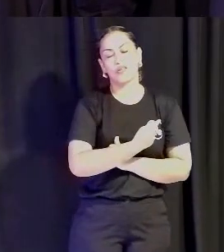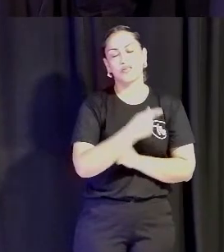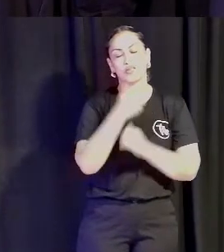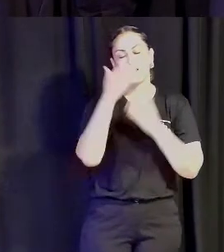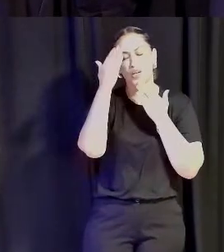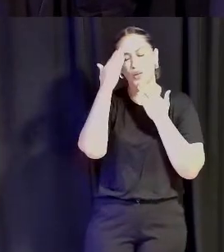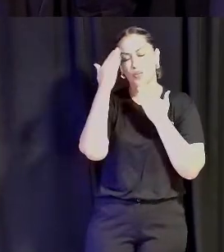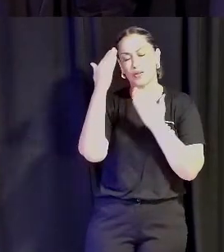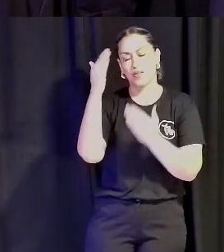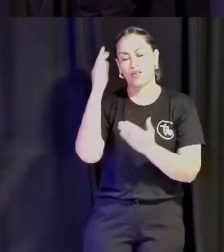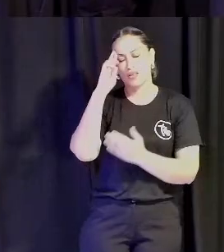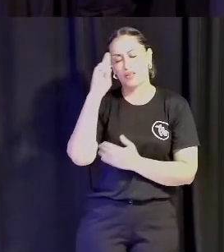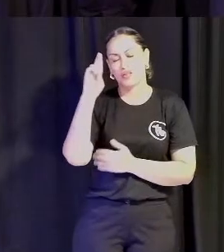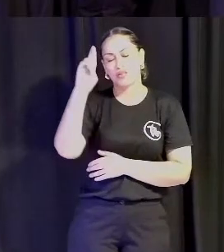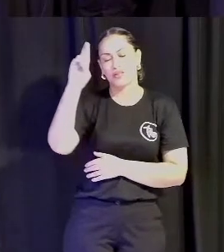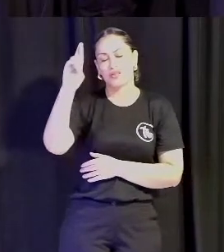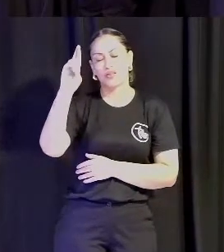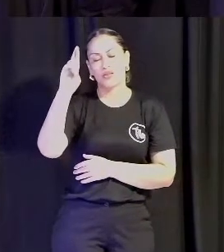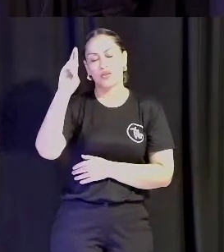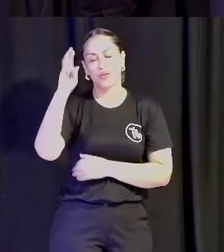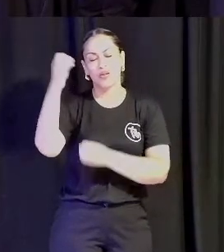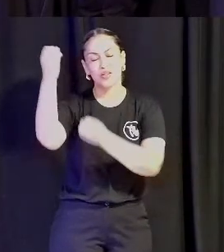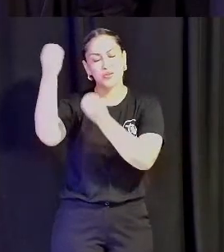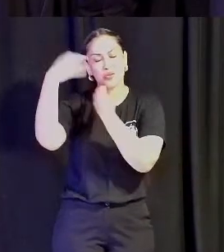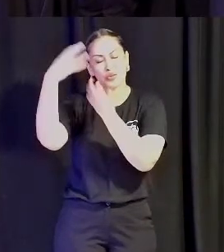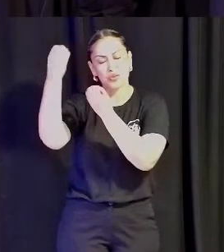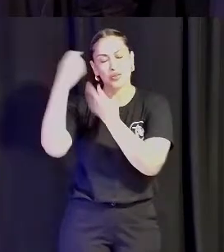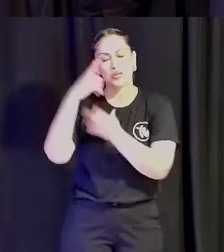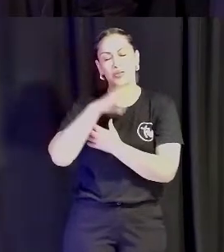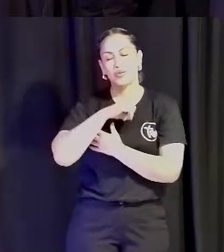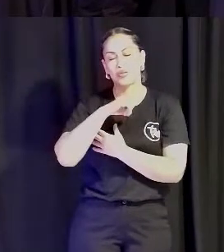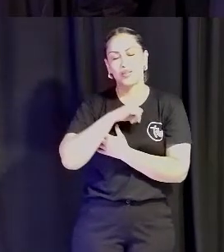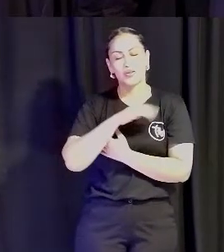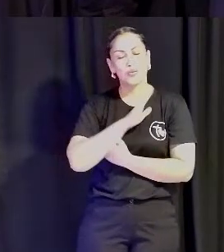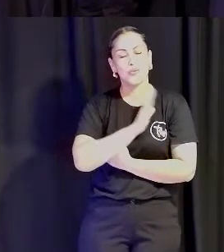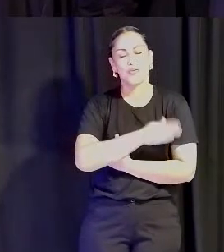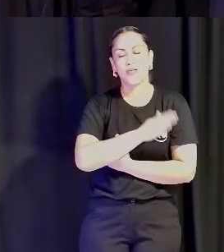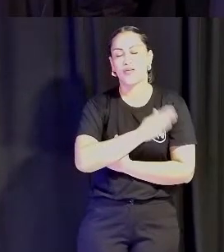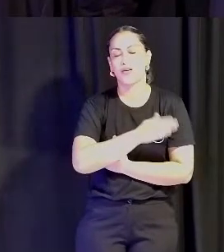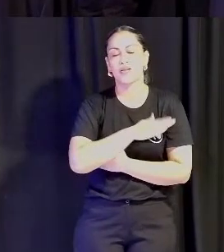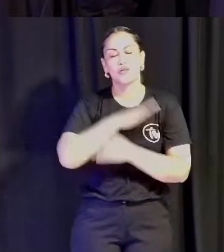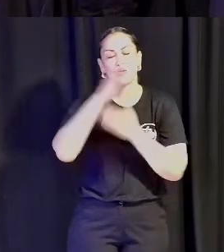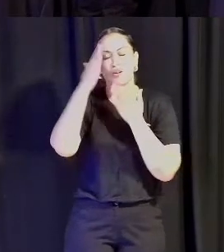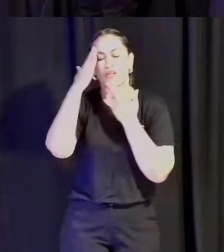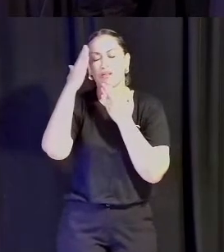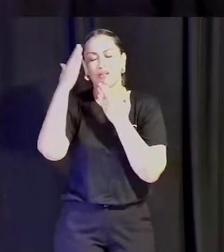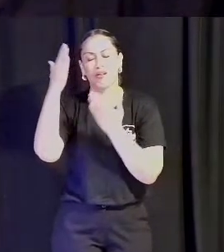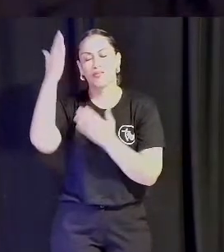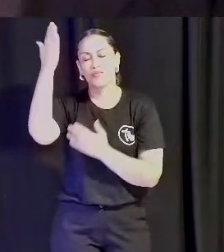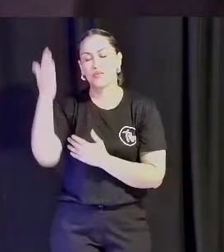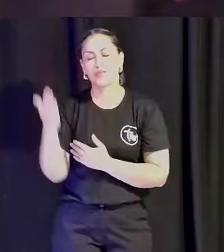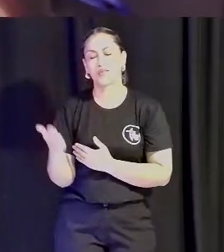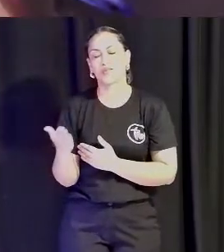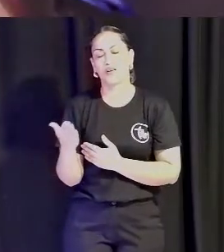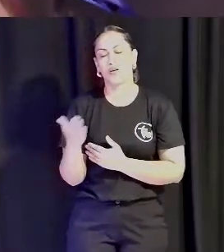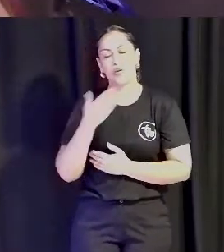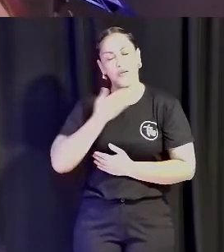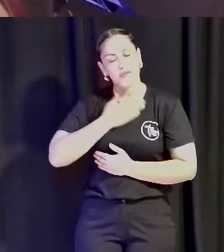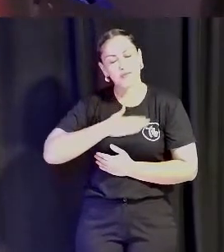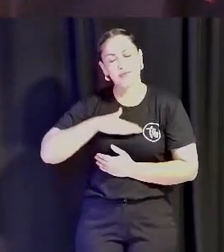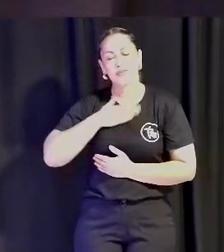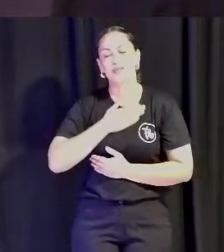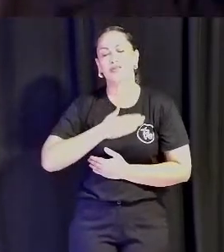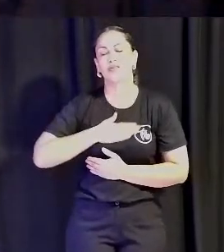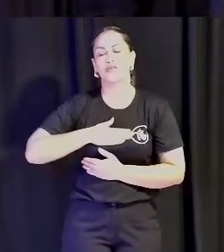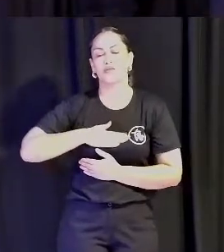Obrigado, Senhor. Ensina-nos a termos um coração grato ao Senhor, satisfeito